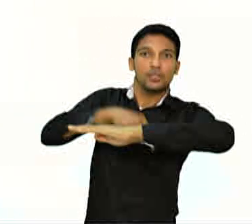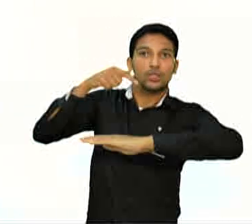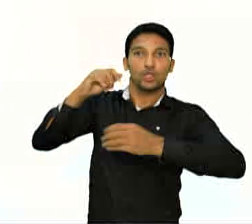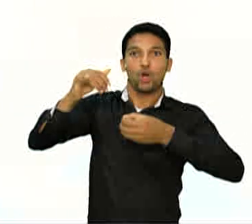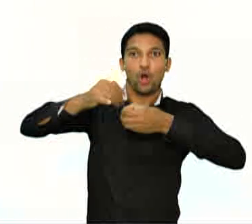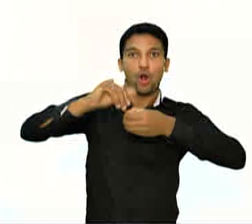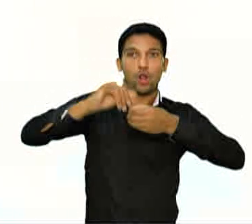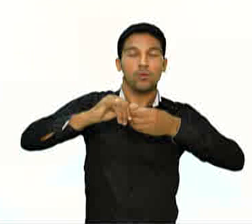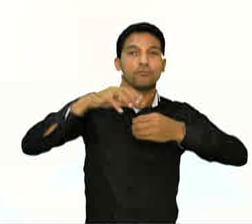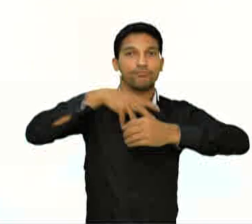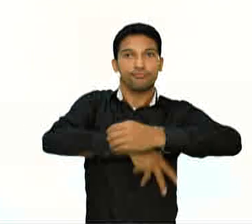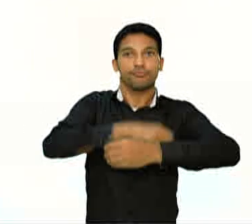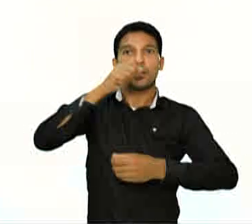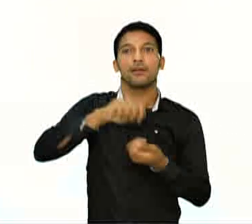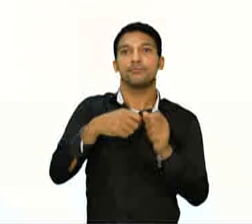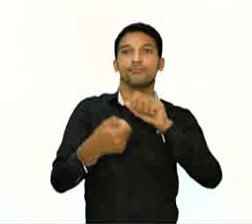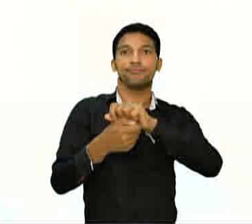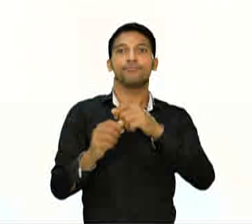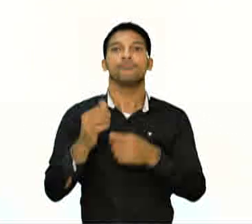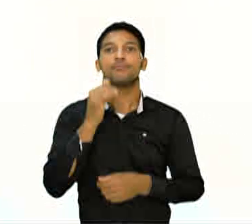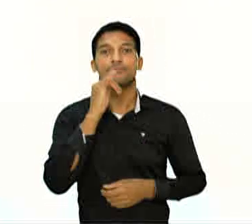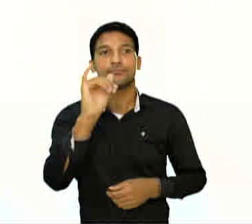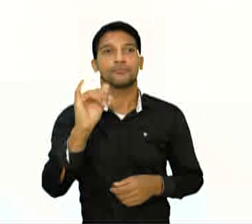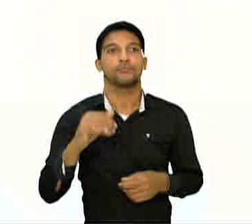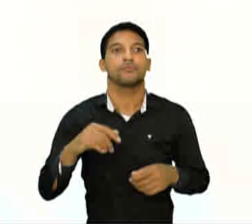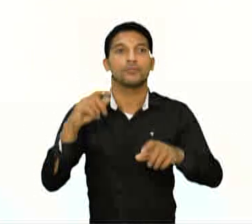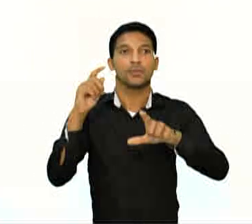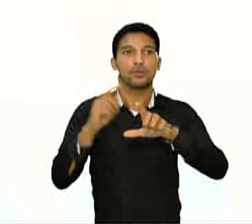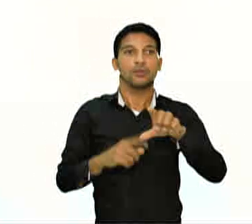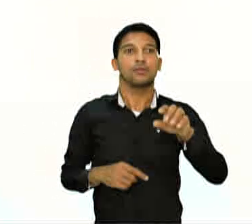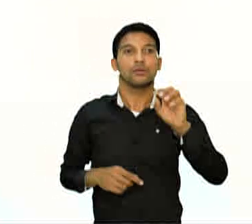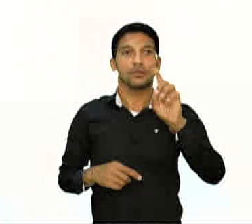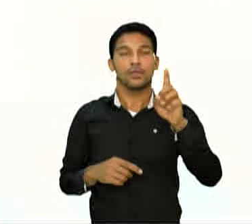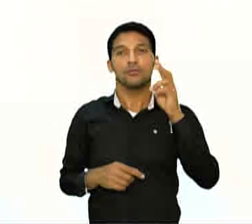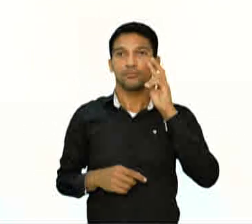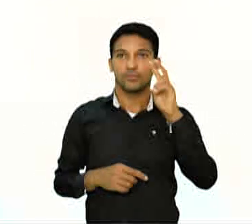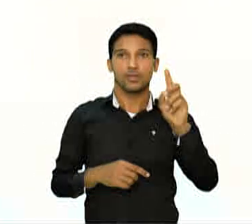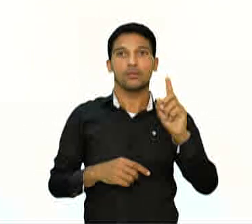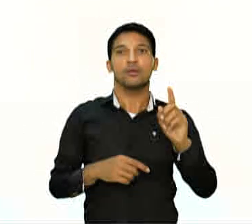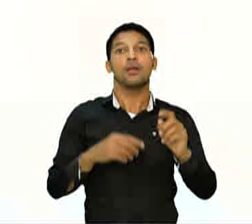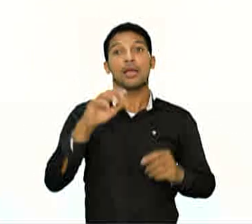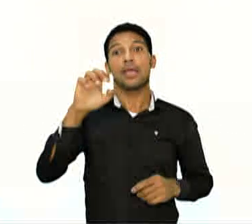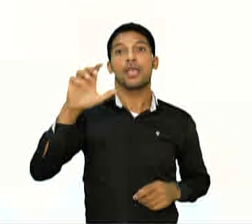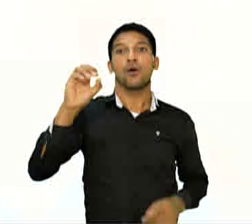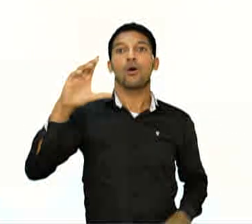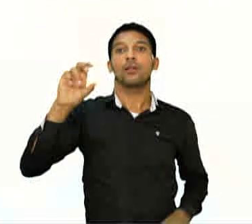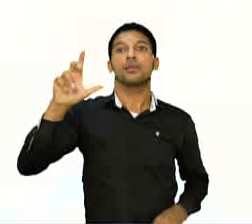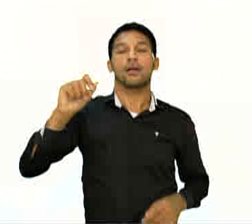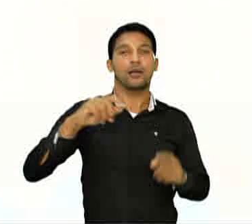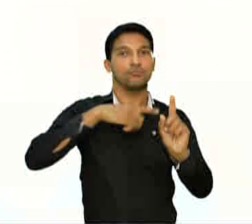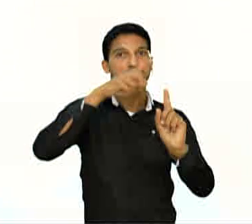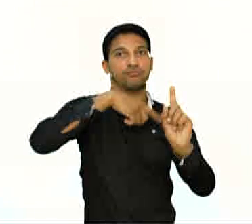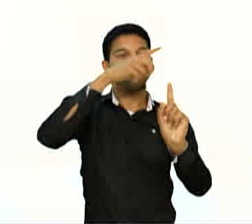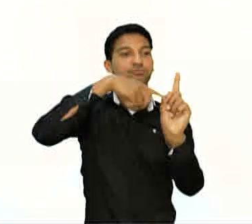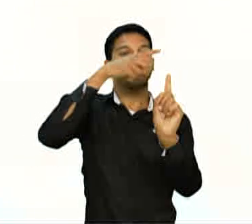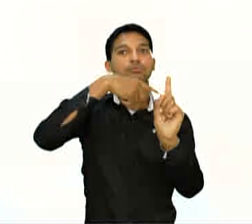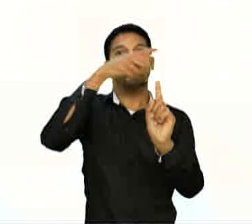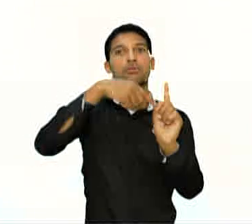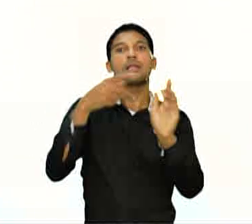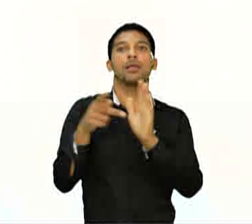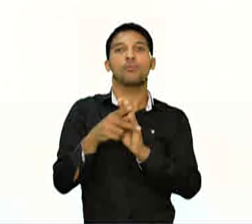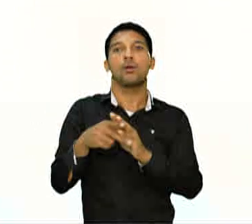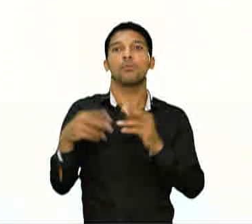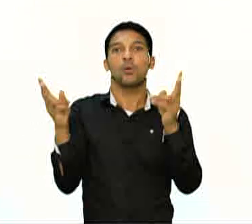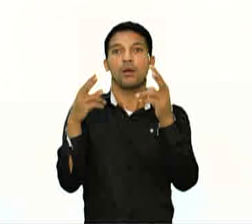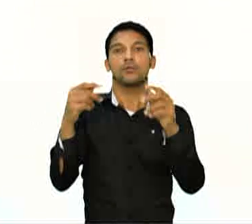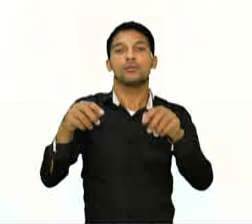fonte renovável, pois é produzida a partir do movimento do ar, o que o torna inesgotável. Marquem a alternativa correta,